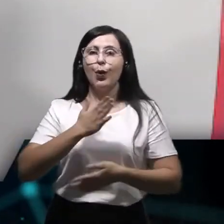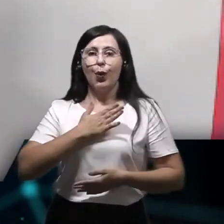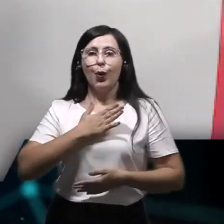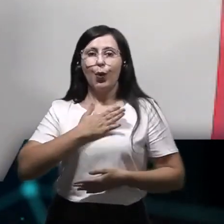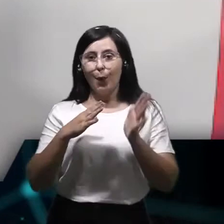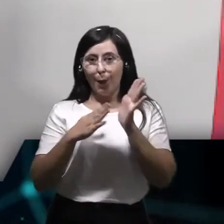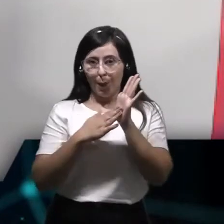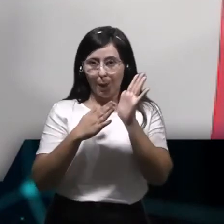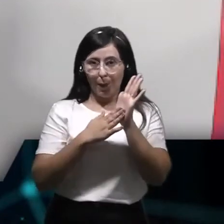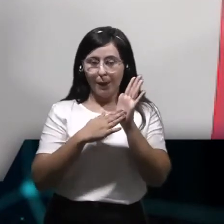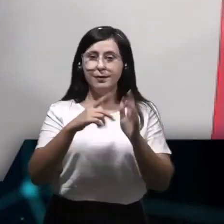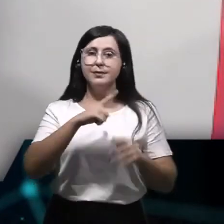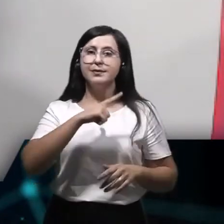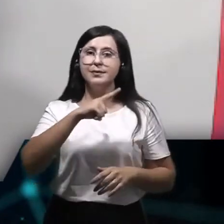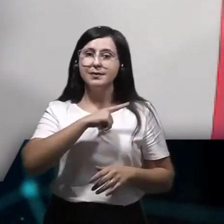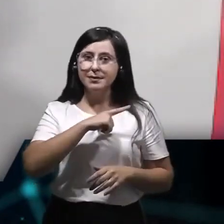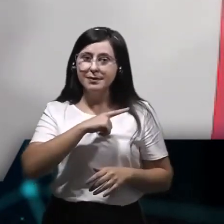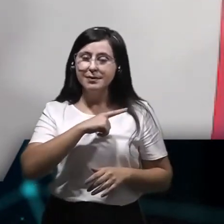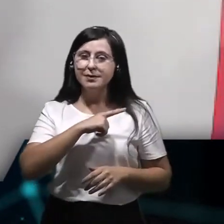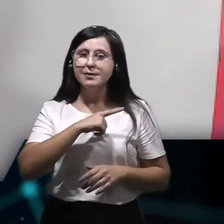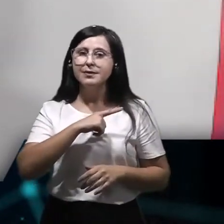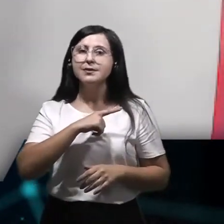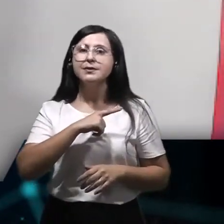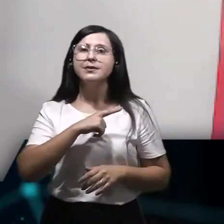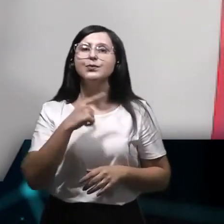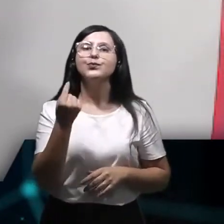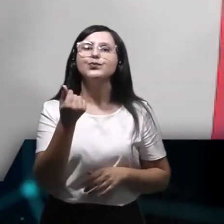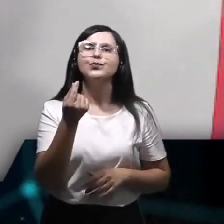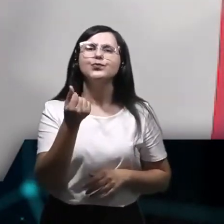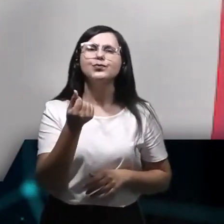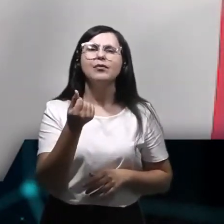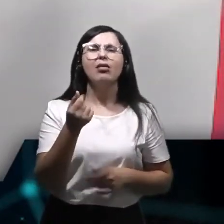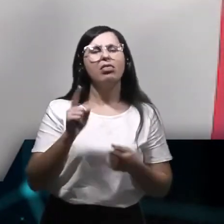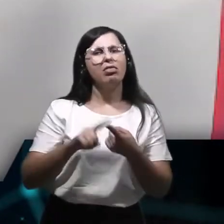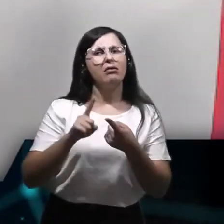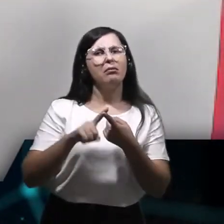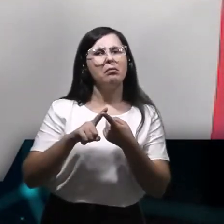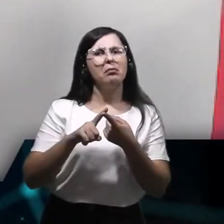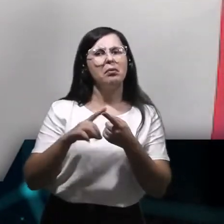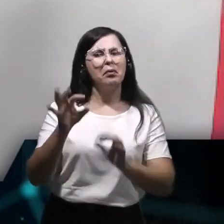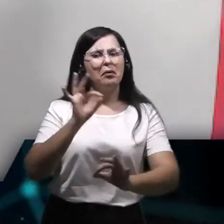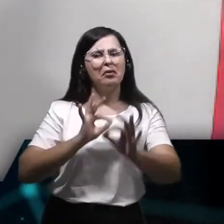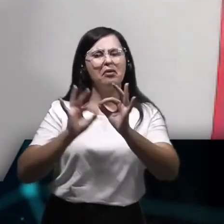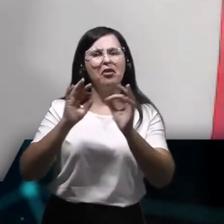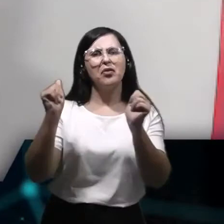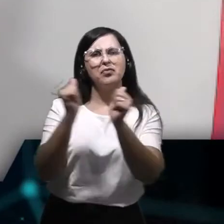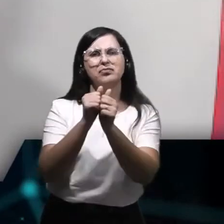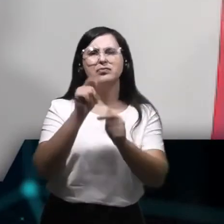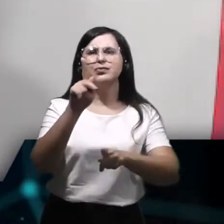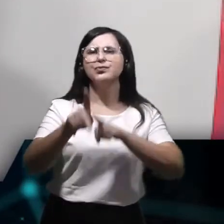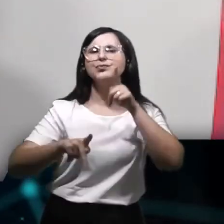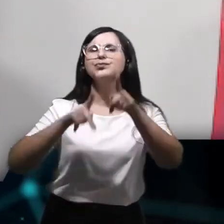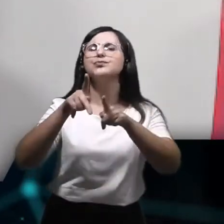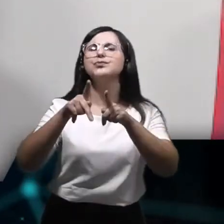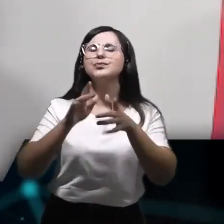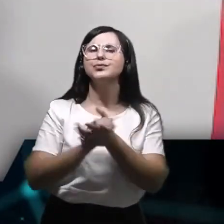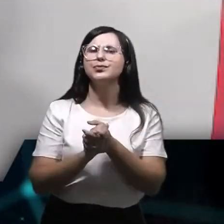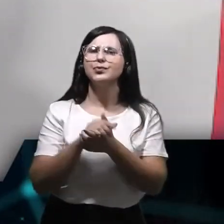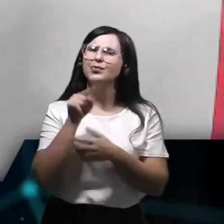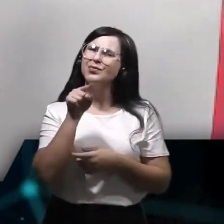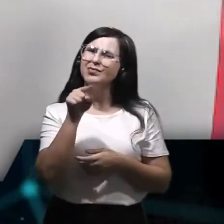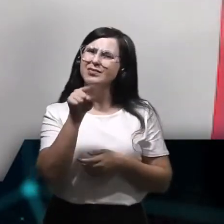é justamente o orçamento participativo, e eu queria saber qual a sua principal proposta, tá certo? Nessa